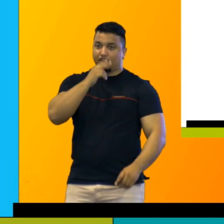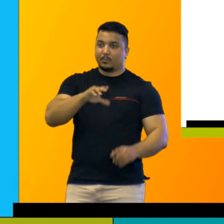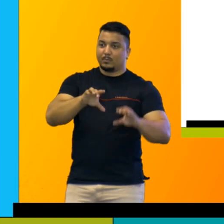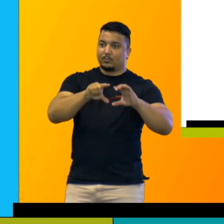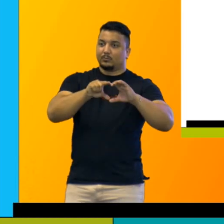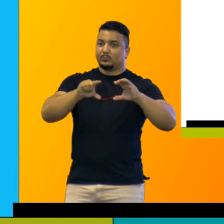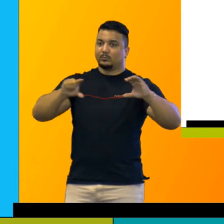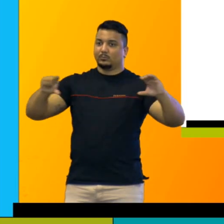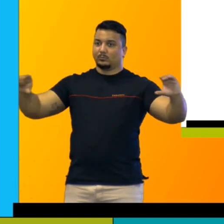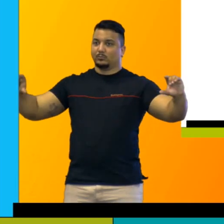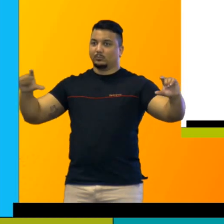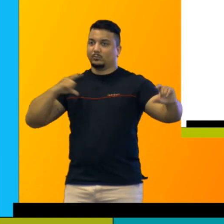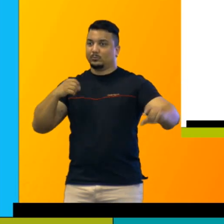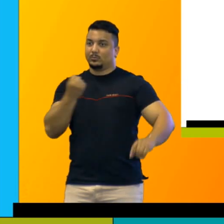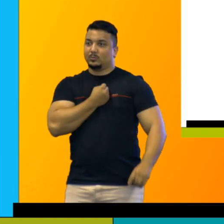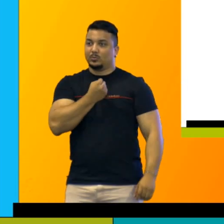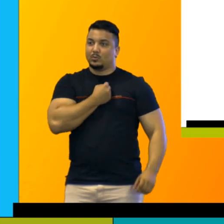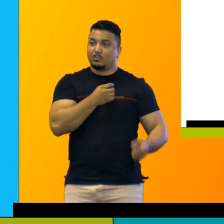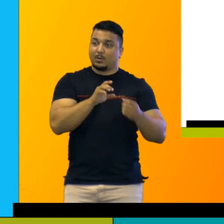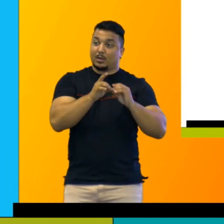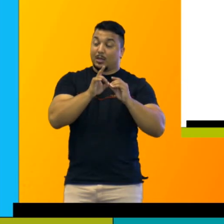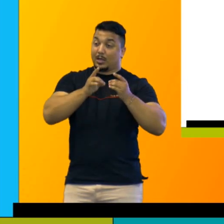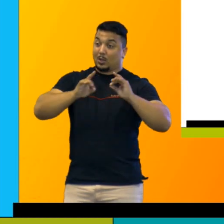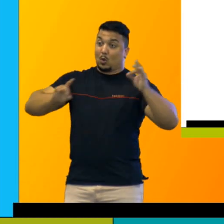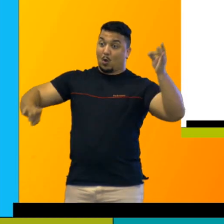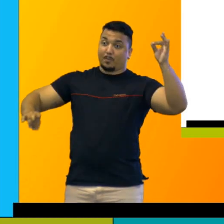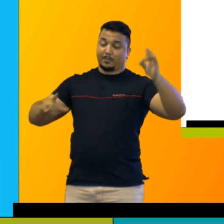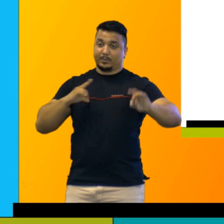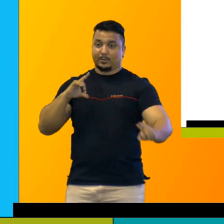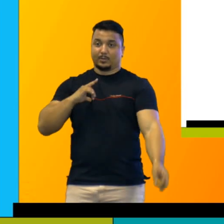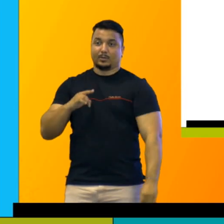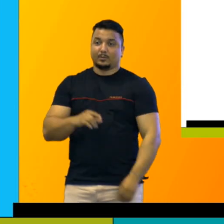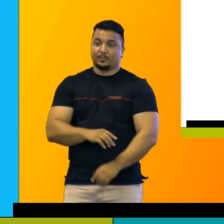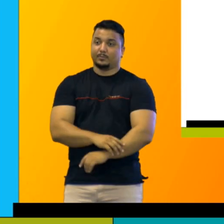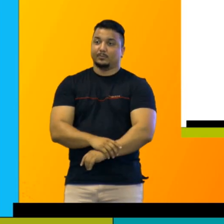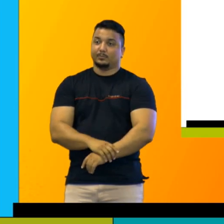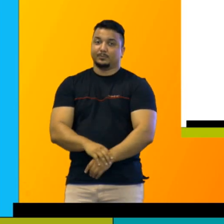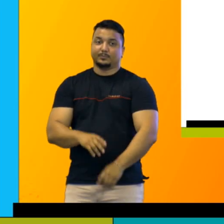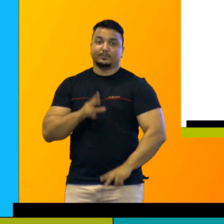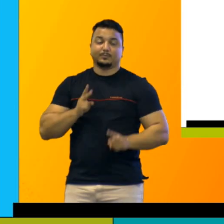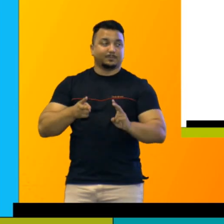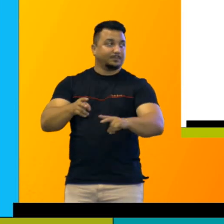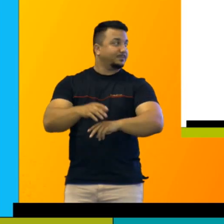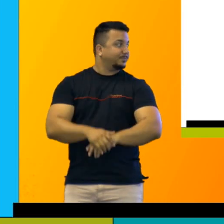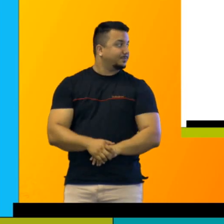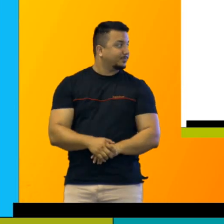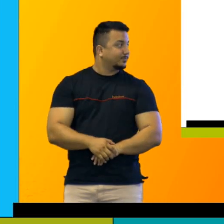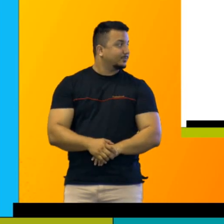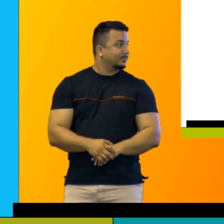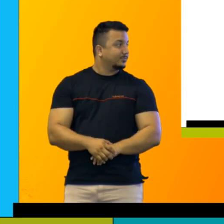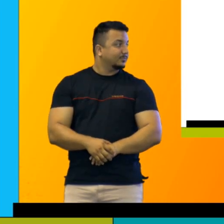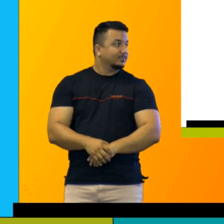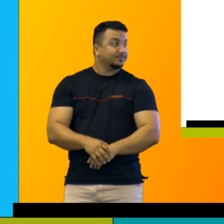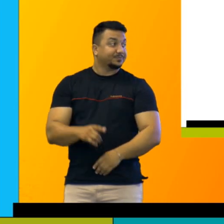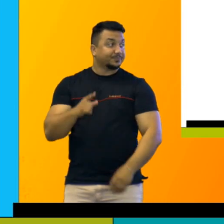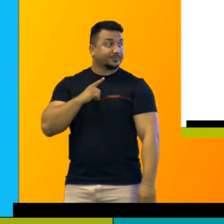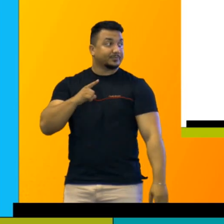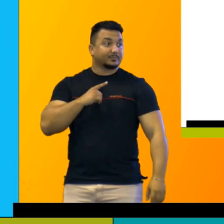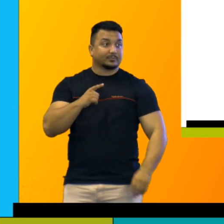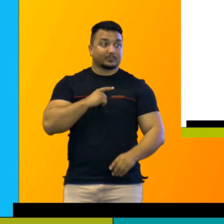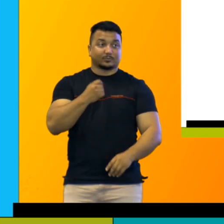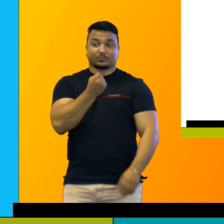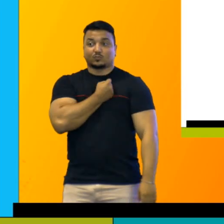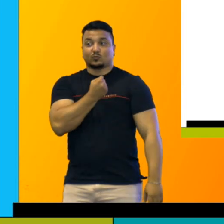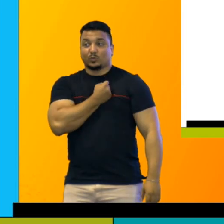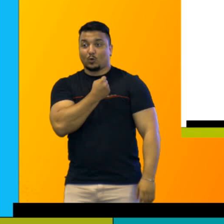bem grandão. Certo? Ó, enorme o número. Ok, pessoal? Beleza, vamos para frente. Galera, esse número